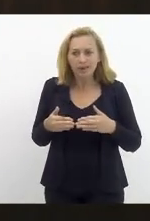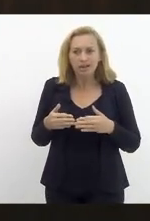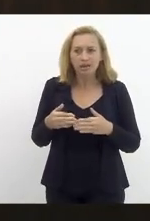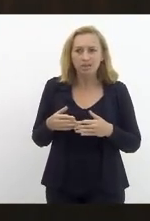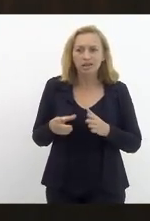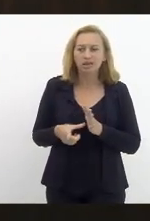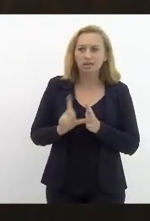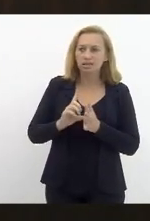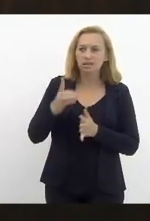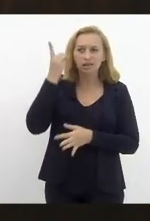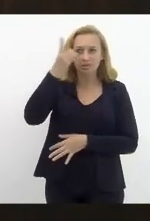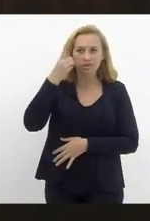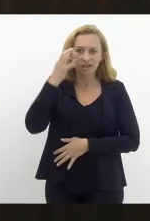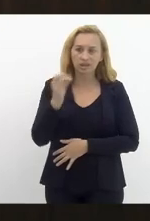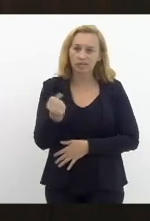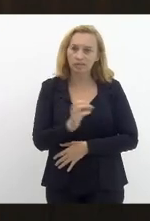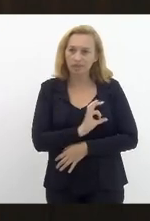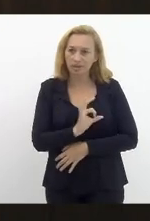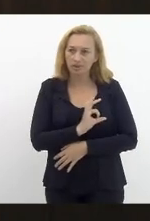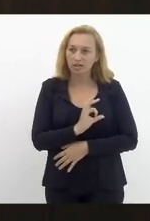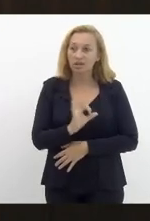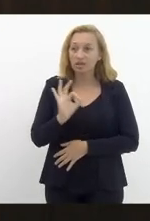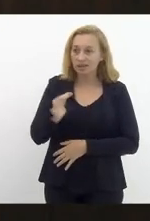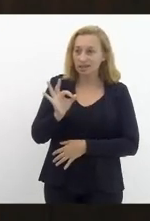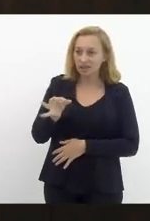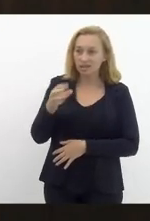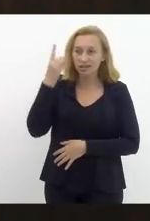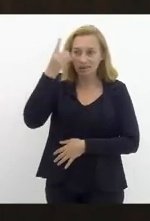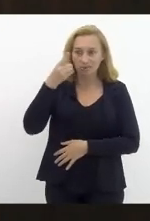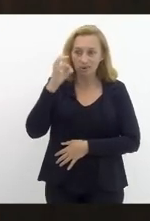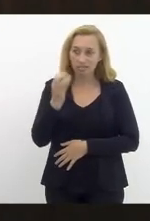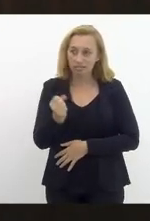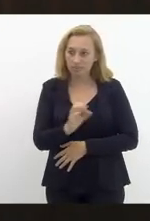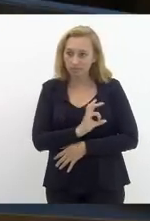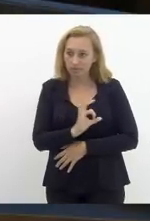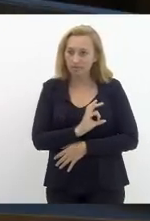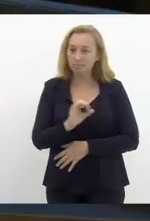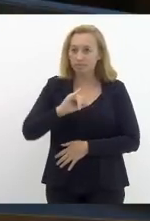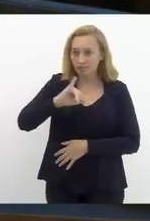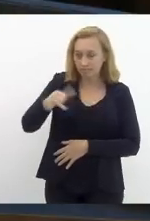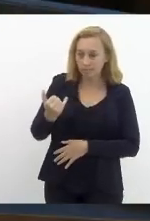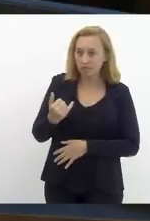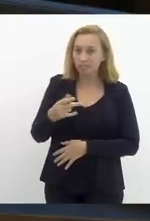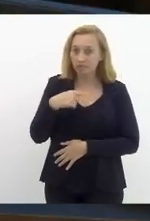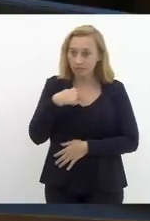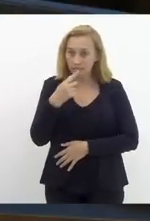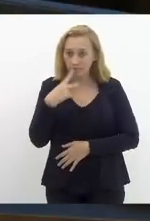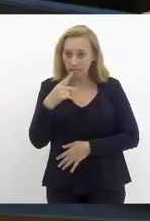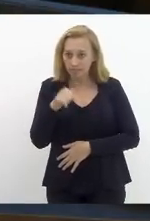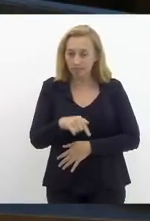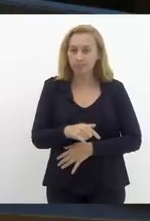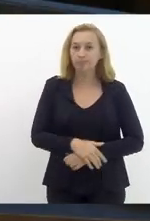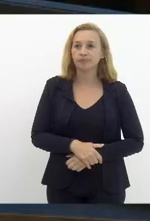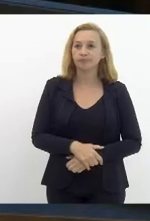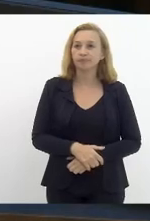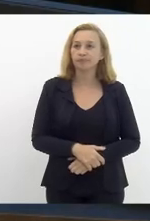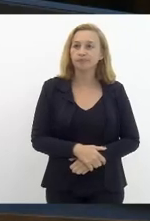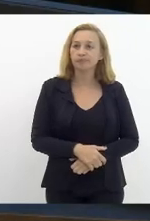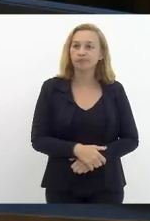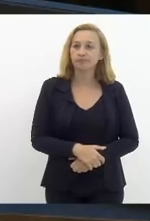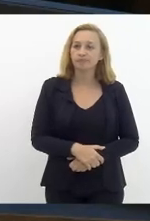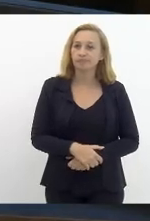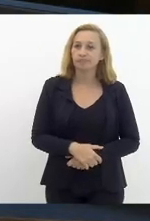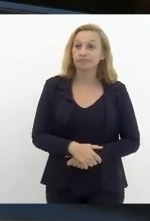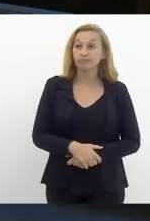antes da deputada Marta Rocha, porque eu tenho convicção que a deputada Marta Rocha também vai aproveitar o que eu vou dizer aqui. Quem? Doutora